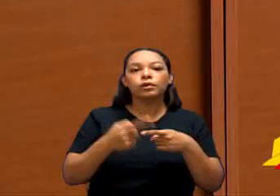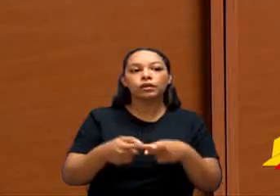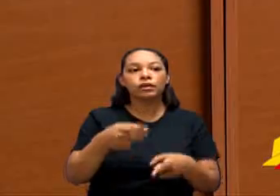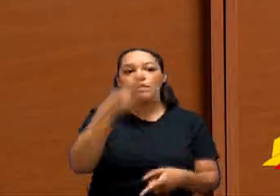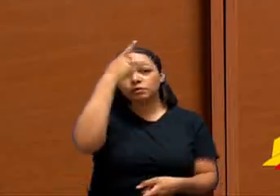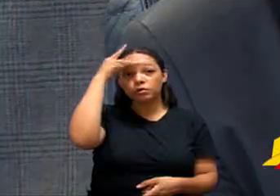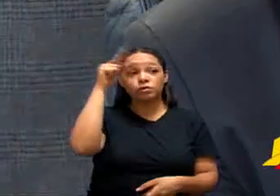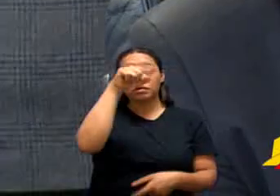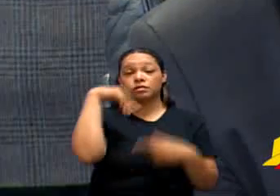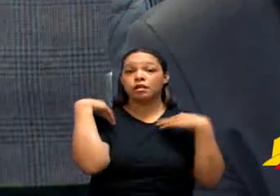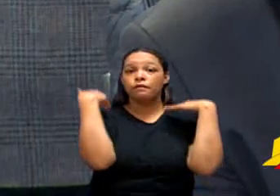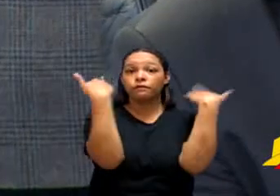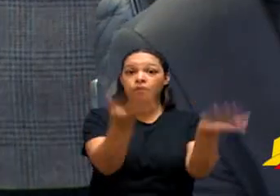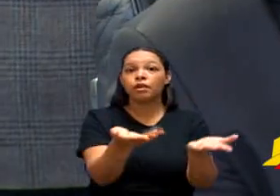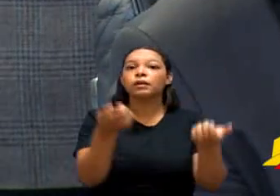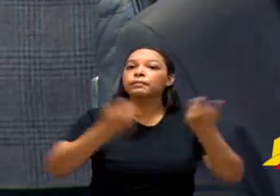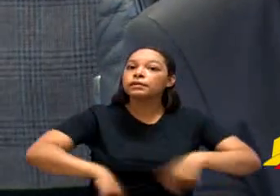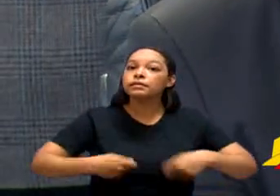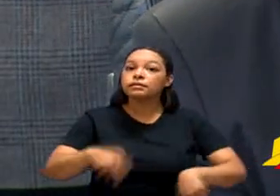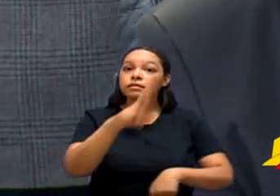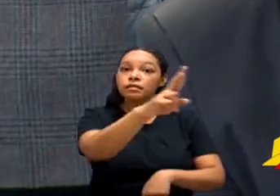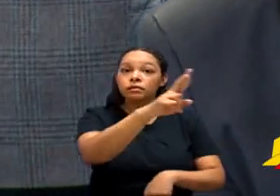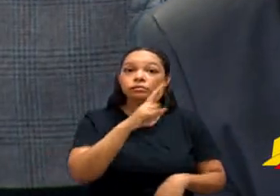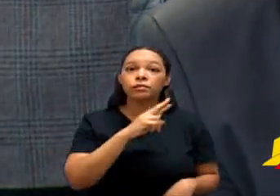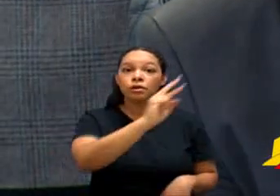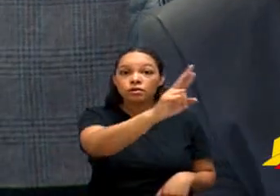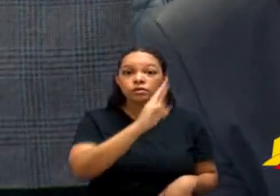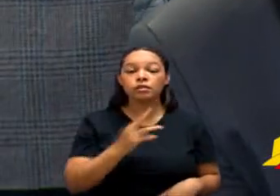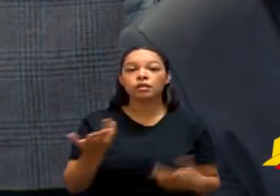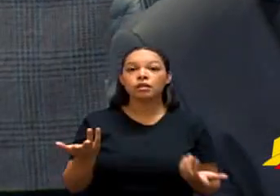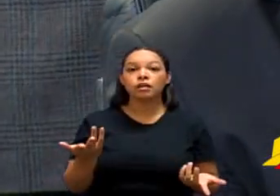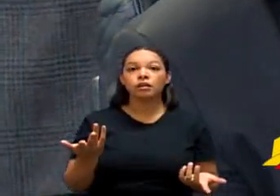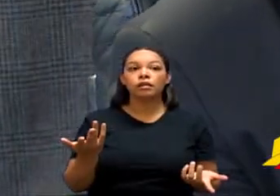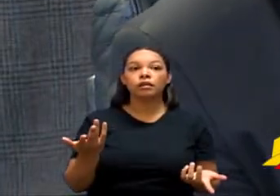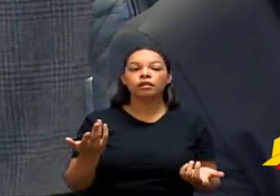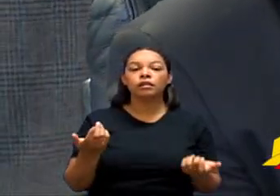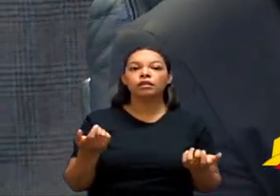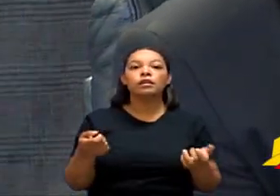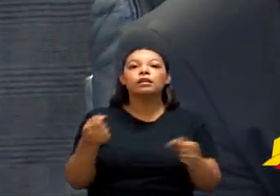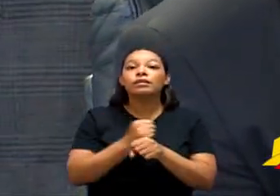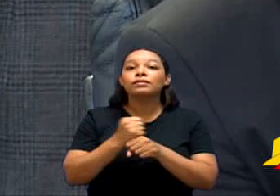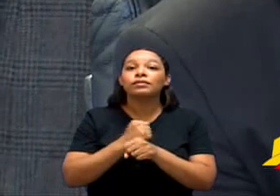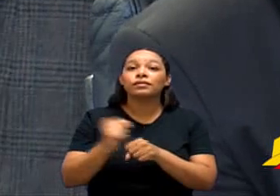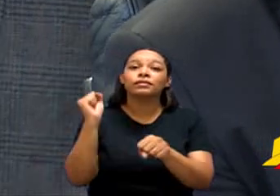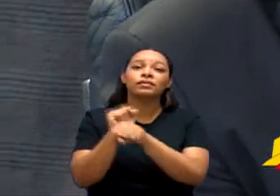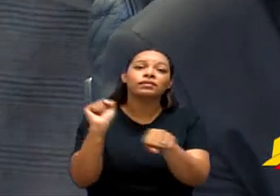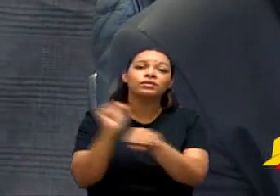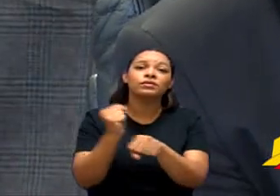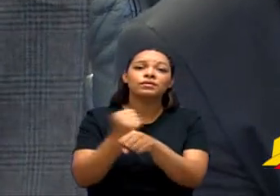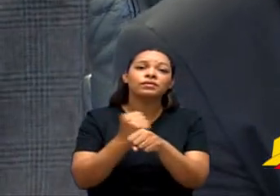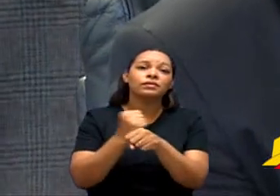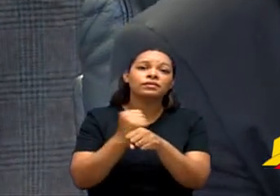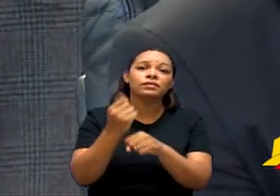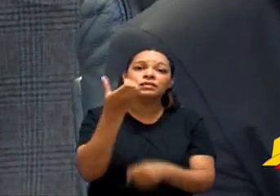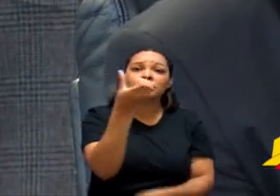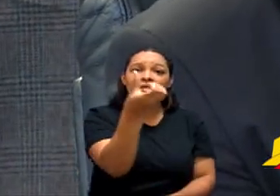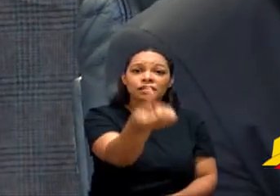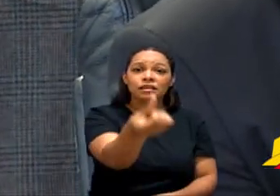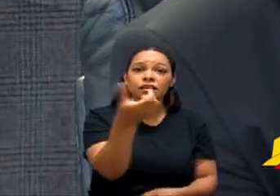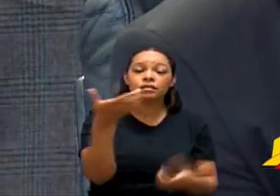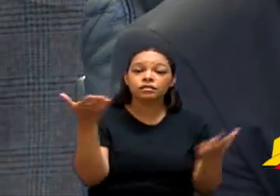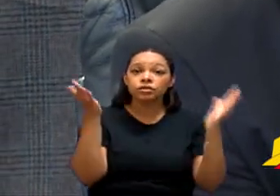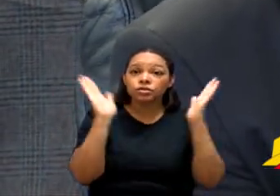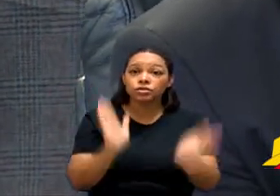e você também, e Vossa Excelência também. Eu estou esperando 6 anos essa licitação. Nós já estamos 2 anos e pouco no